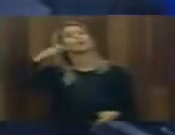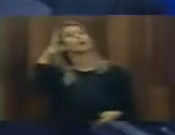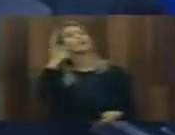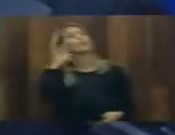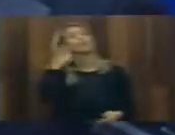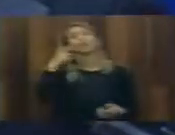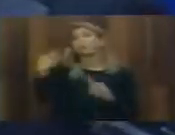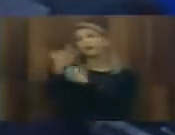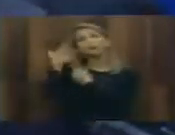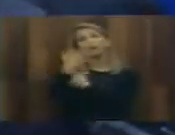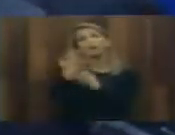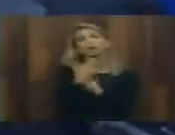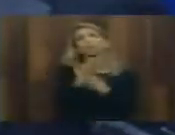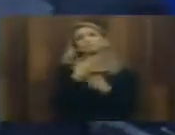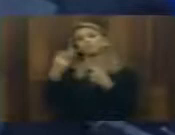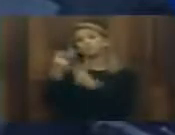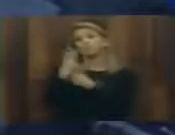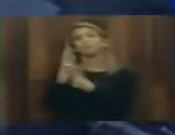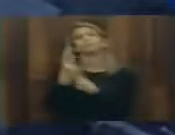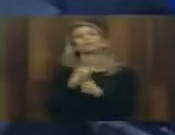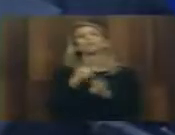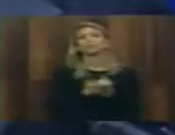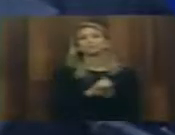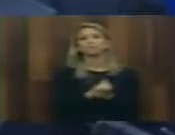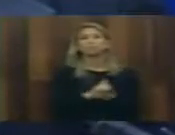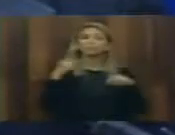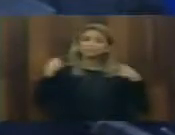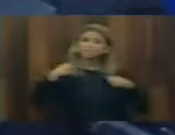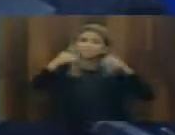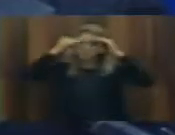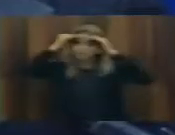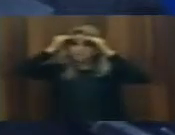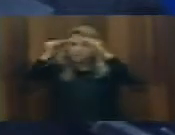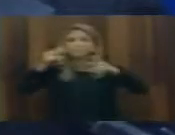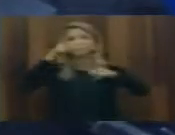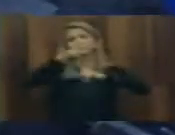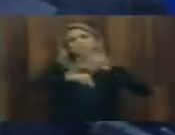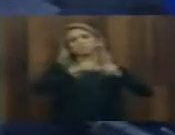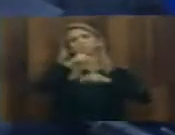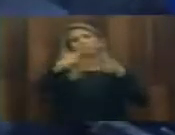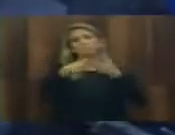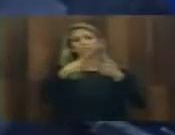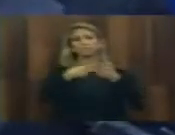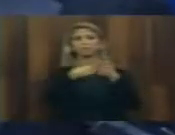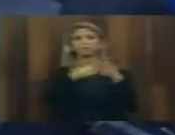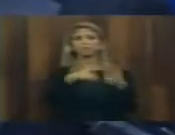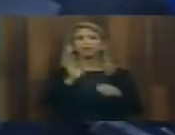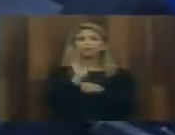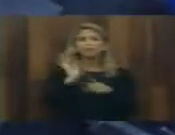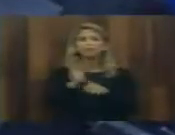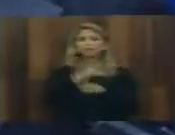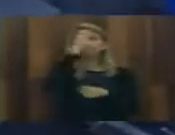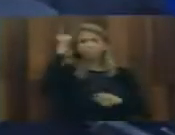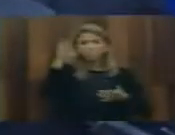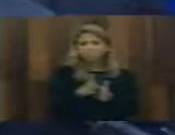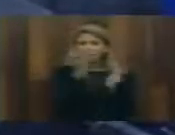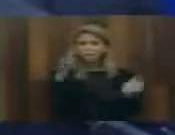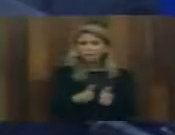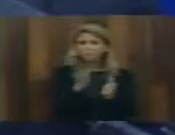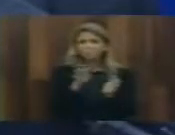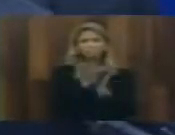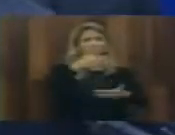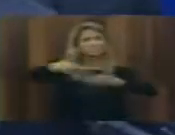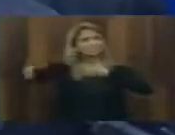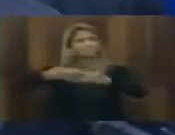vamos pegar isso aqui. Vamos fazer o seguinte, pelo menos dar uma dignidade ali. Vamos servir aquele povo carente. Não queremos nada para nós,